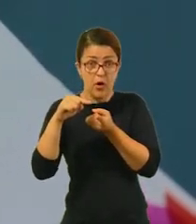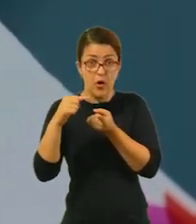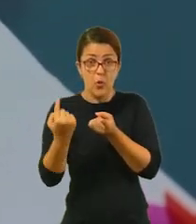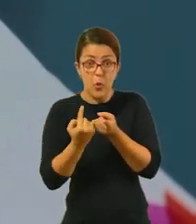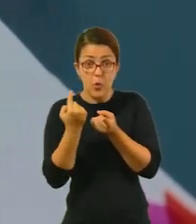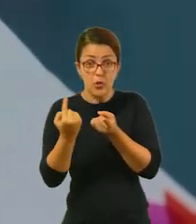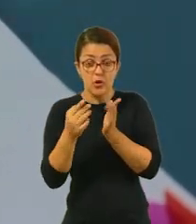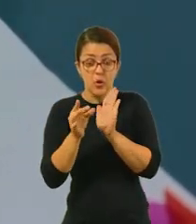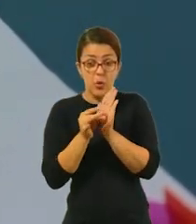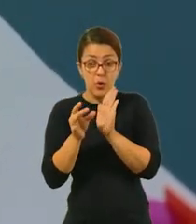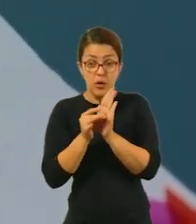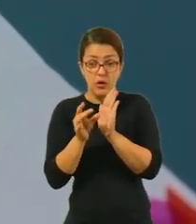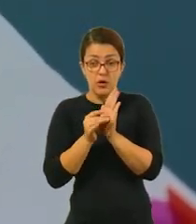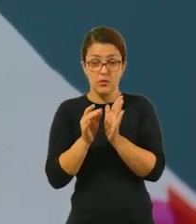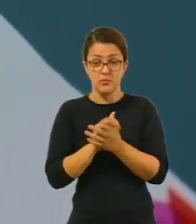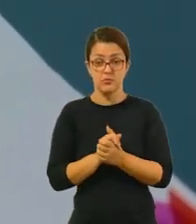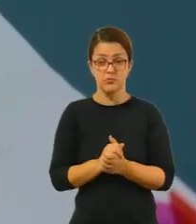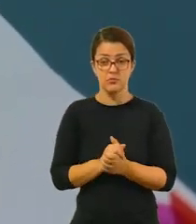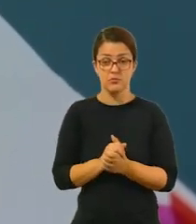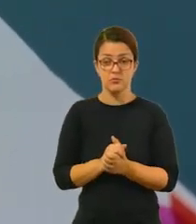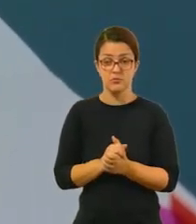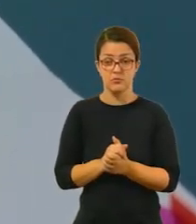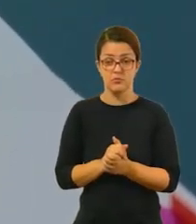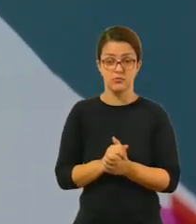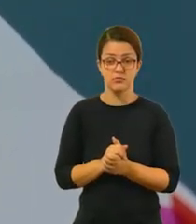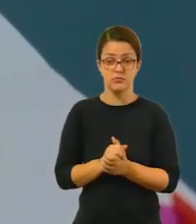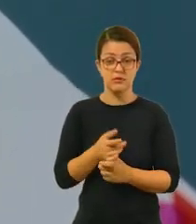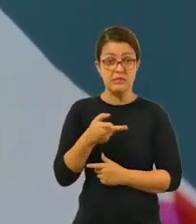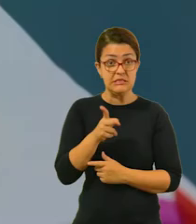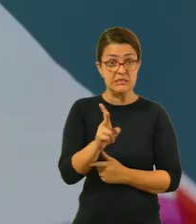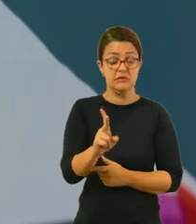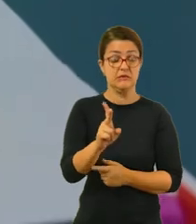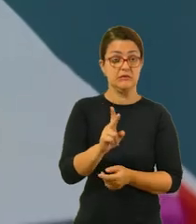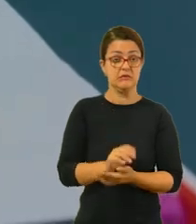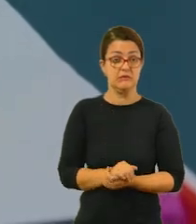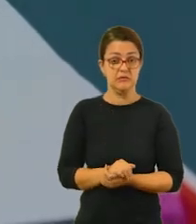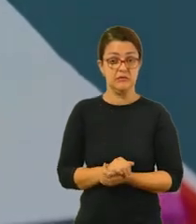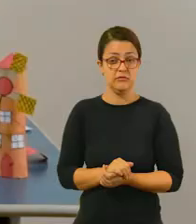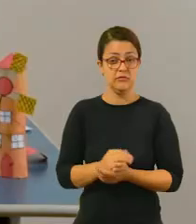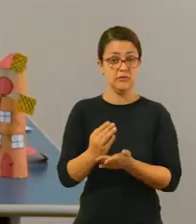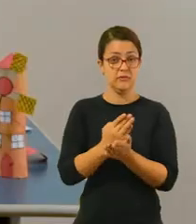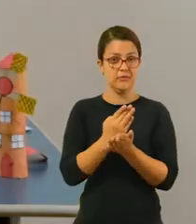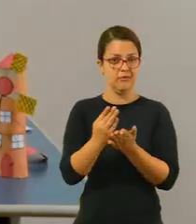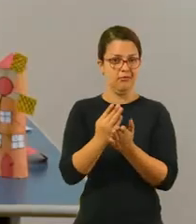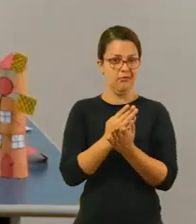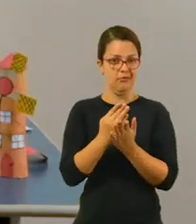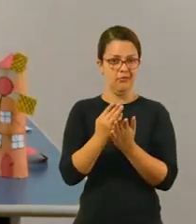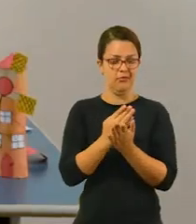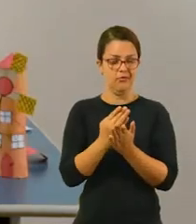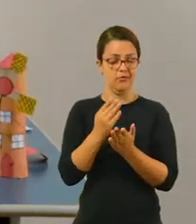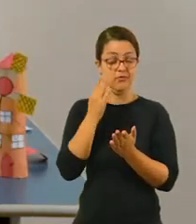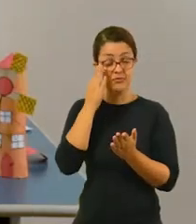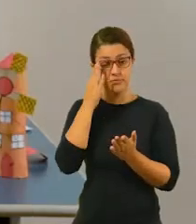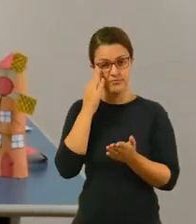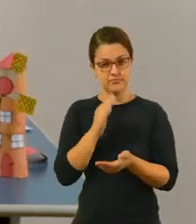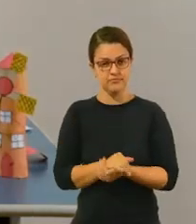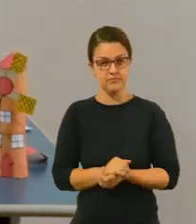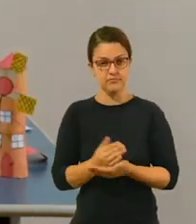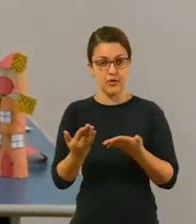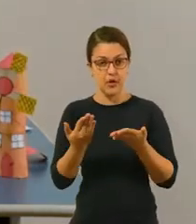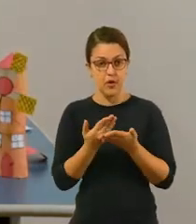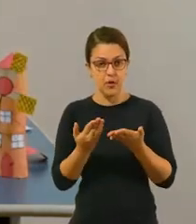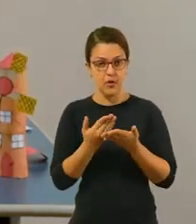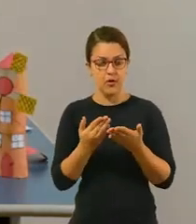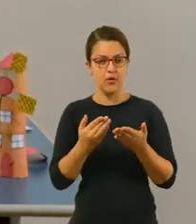tá? As próximas ficarão sempre separadinhas. Agora, vamos encaixar